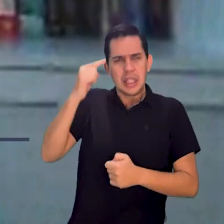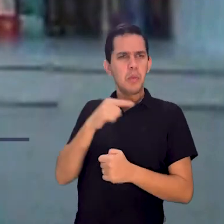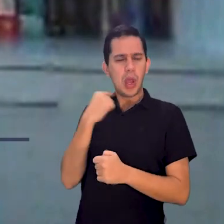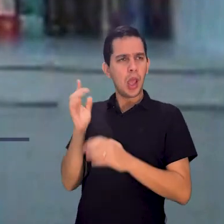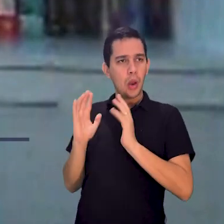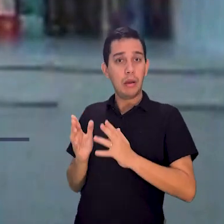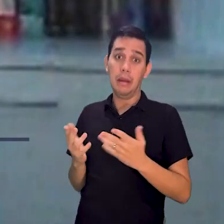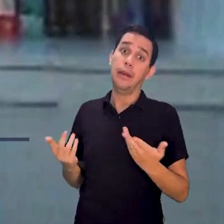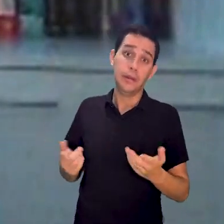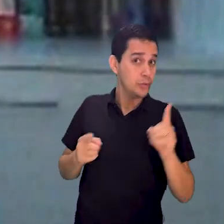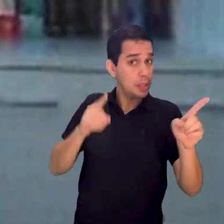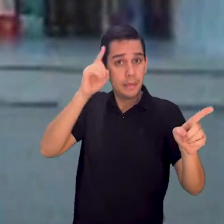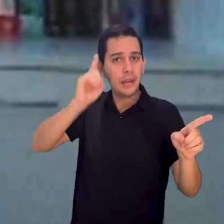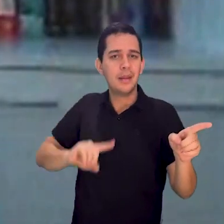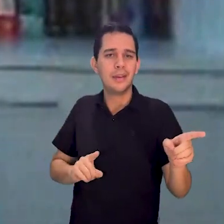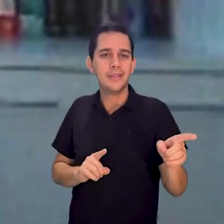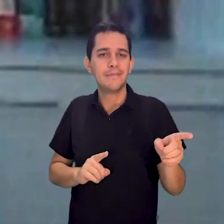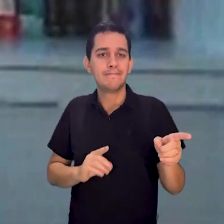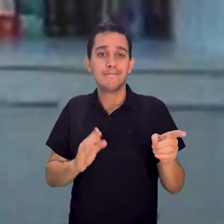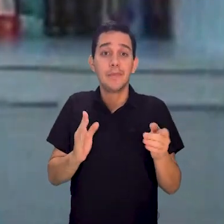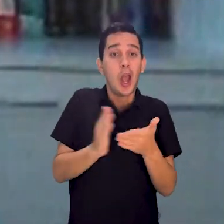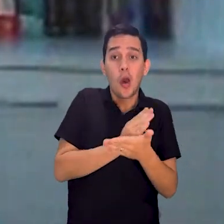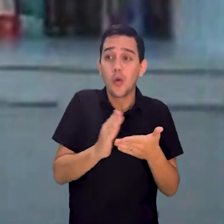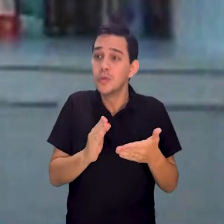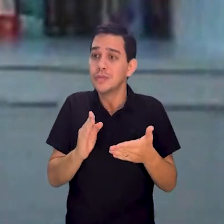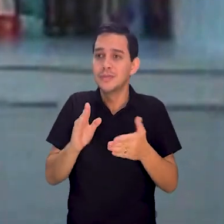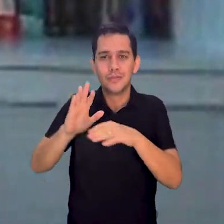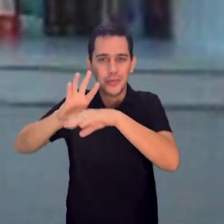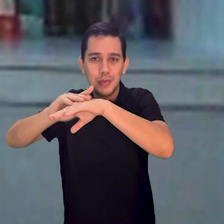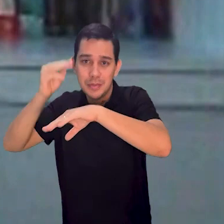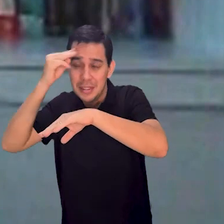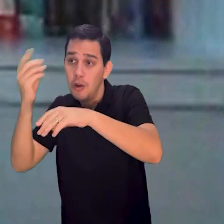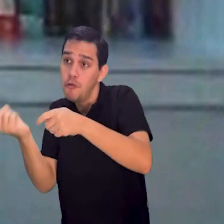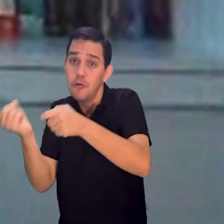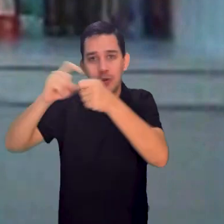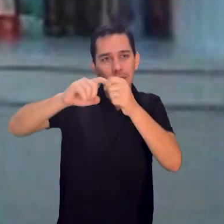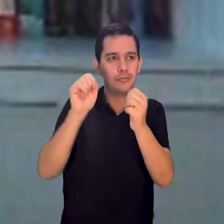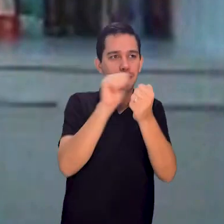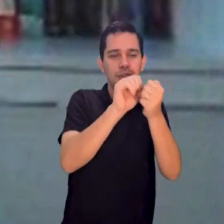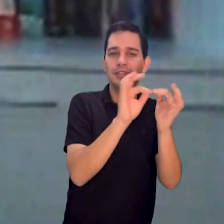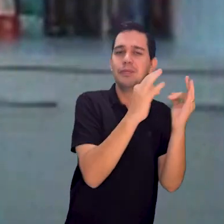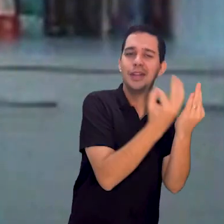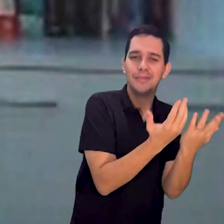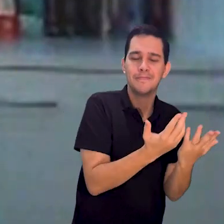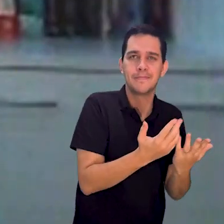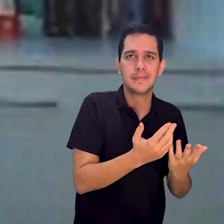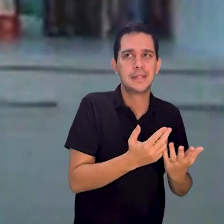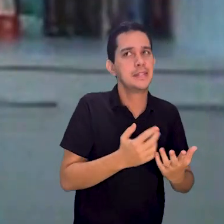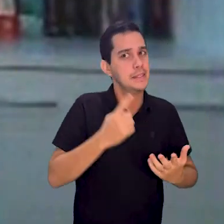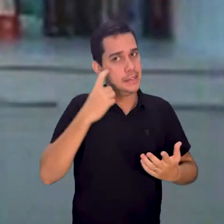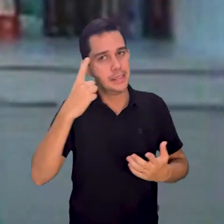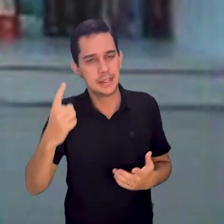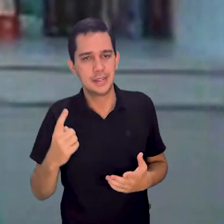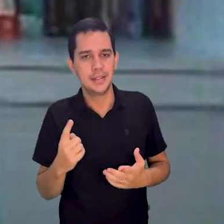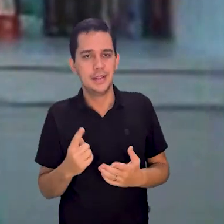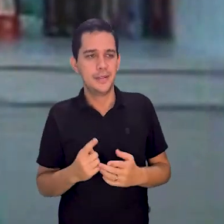sumiam. E nós conseguimos, inclusive, algumas reintegrações familiares. É interessante, famílias